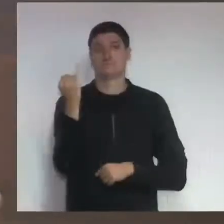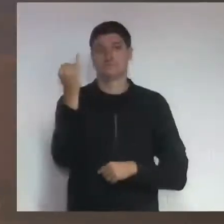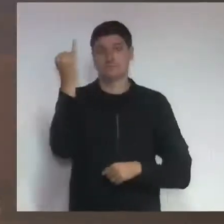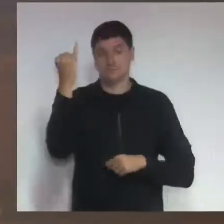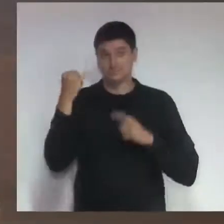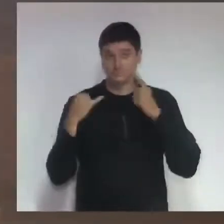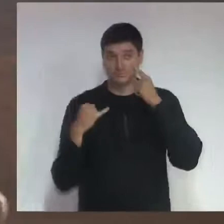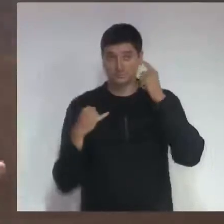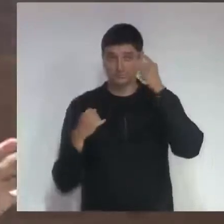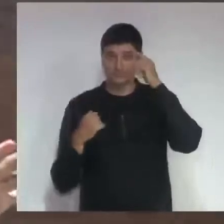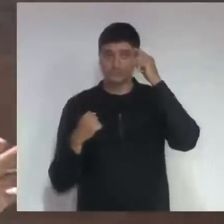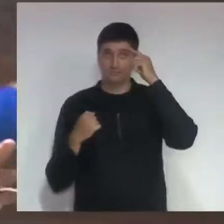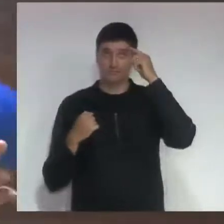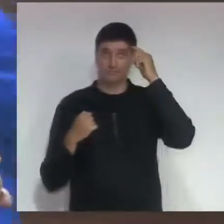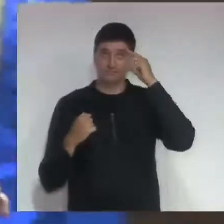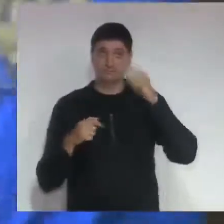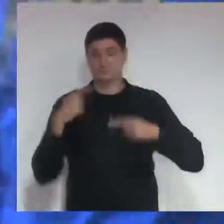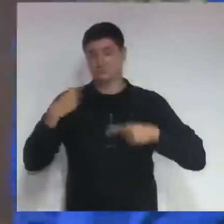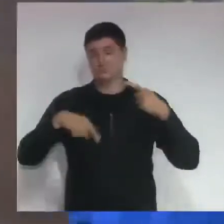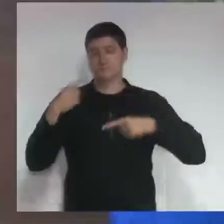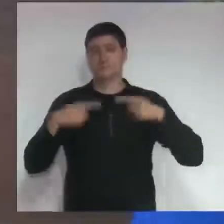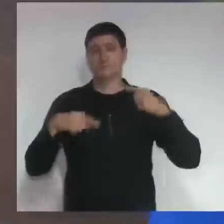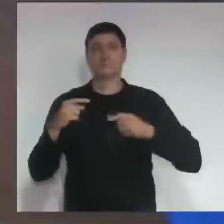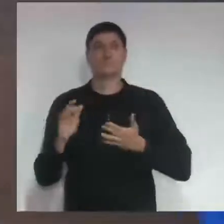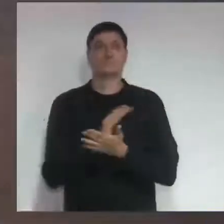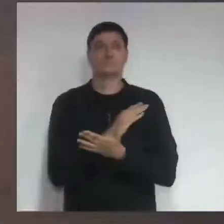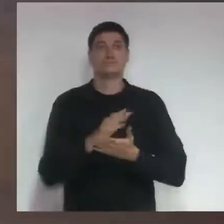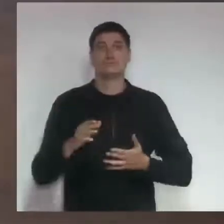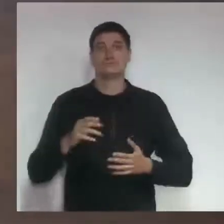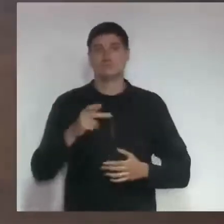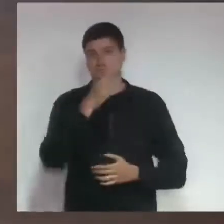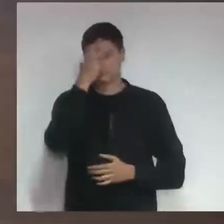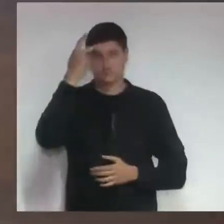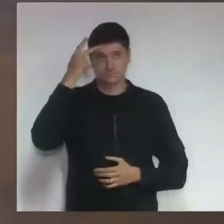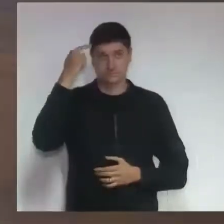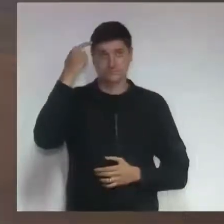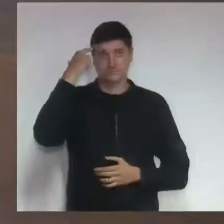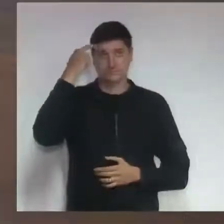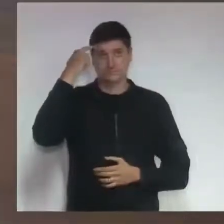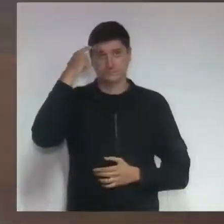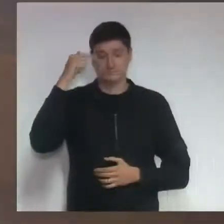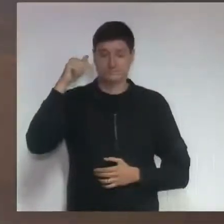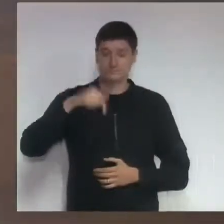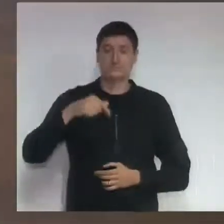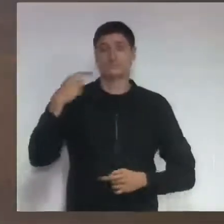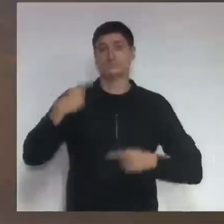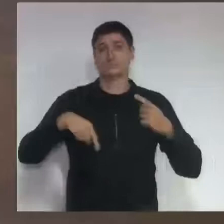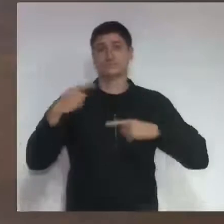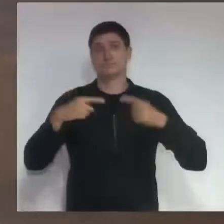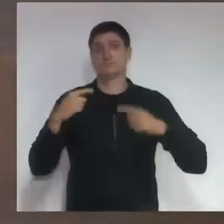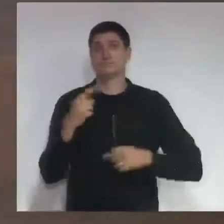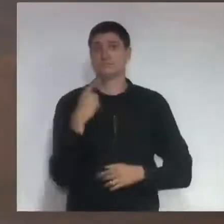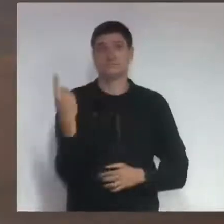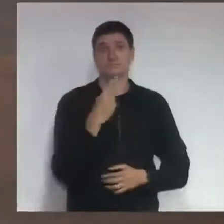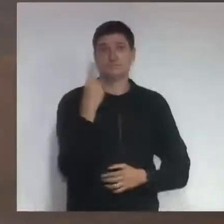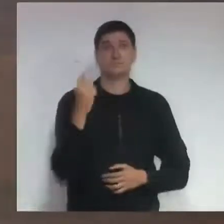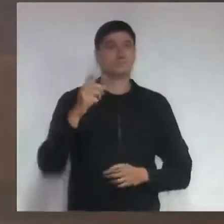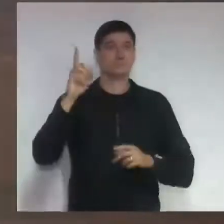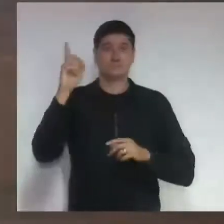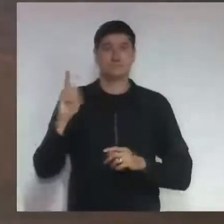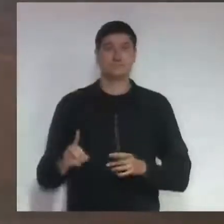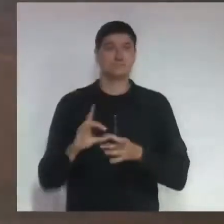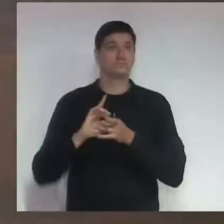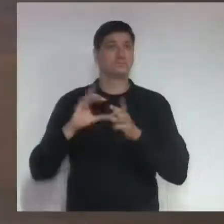talvez, uma discussão. Algumas pessoas não conseguem, e é democrático, não é? Para que a gente possa discutir sobre isso, mas